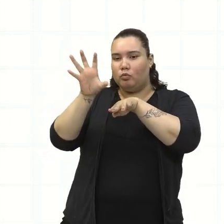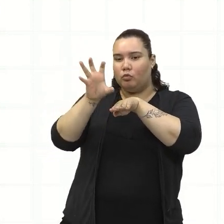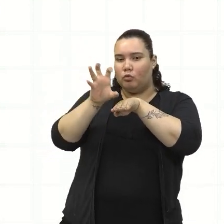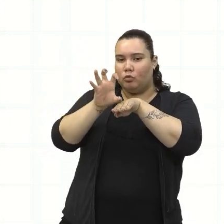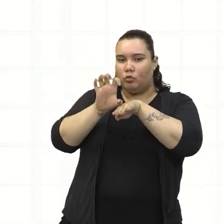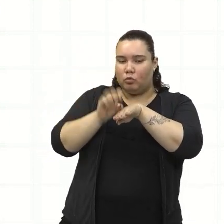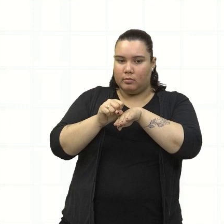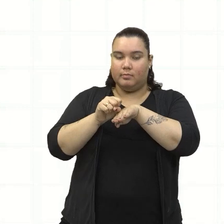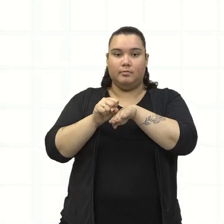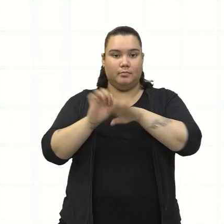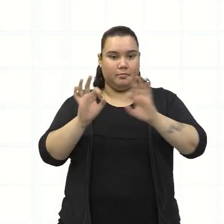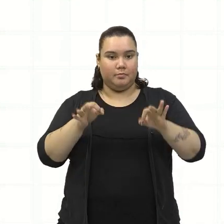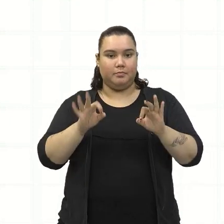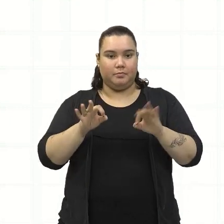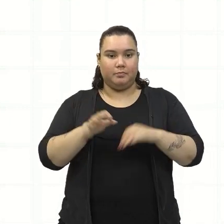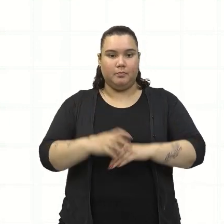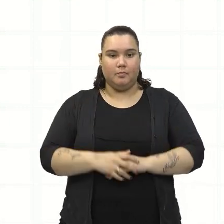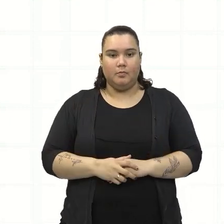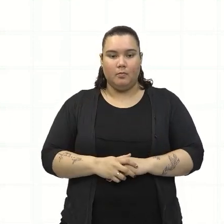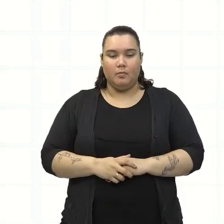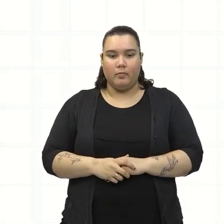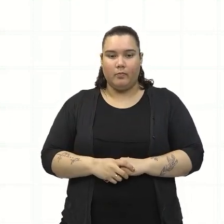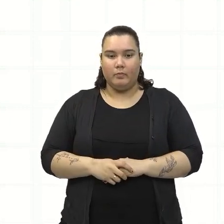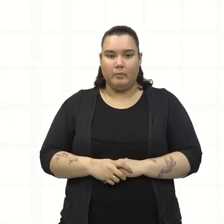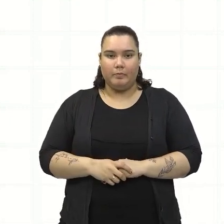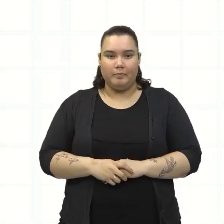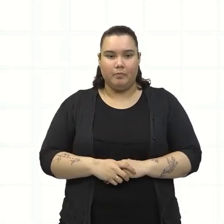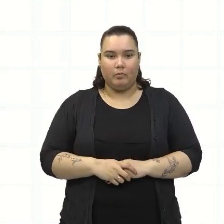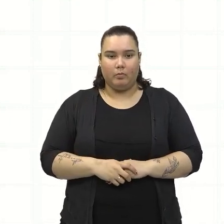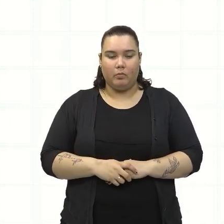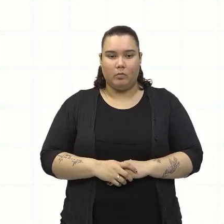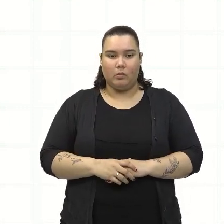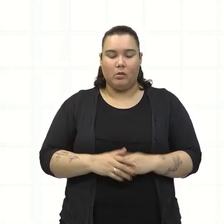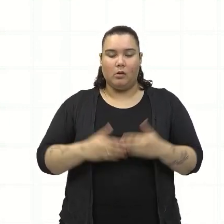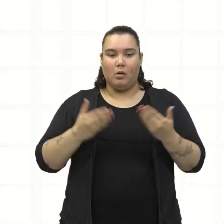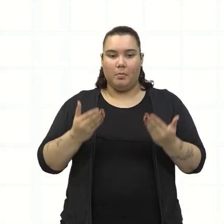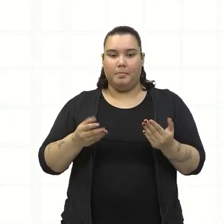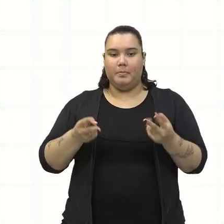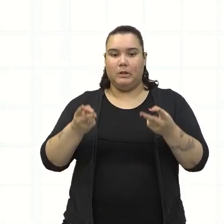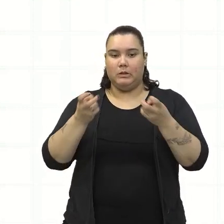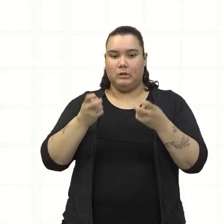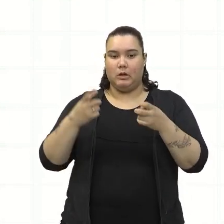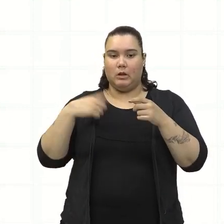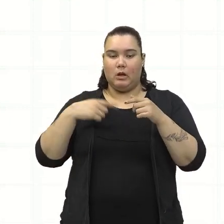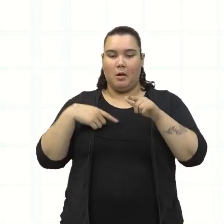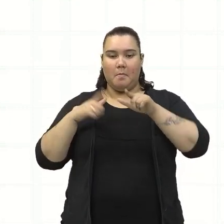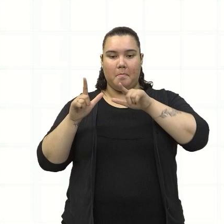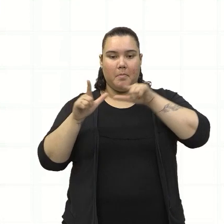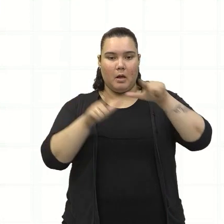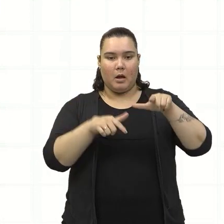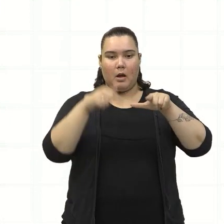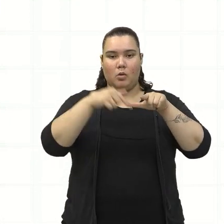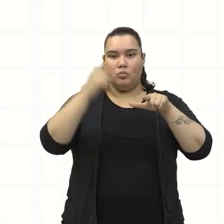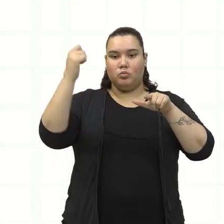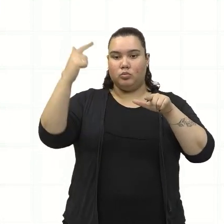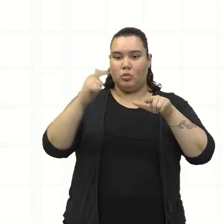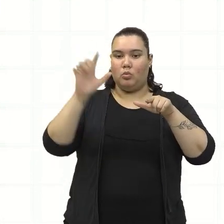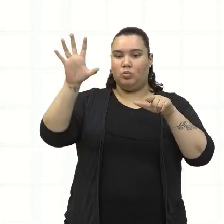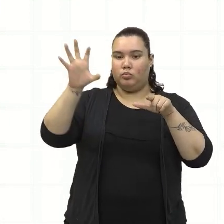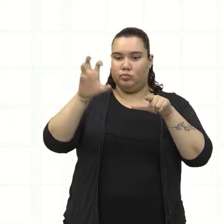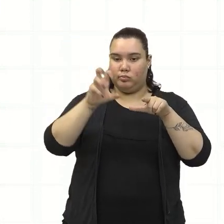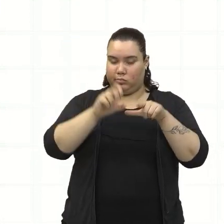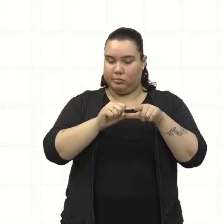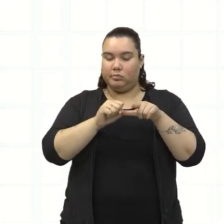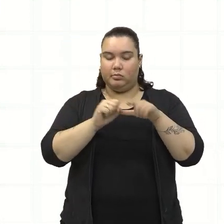raios solares, né, incidindo ali sobre essa área e você observa que aqui nós temos essa placa que vai captar então esses raios,